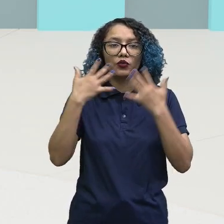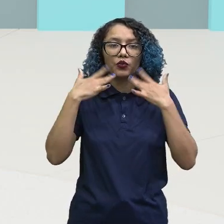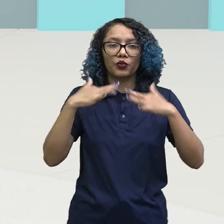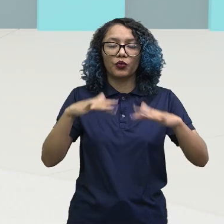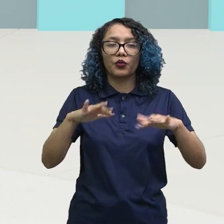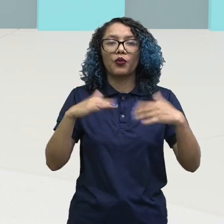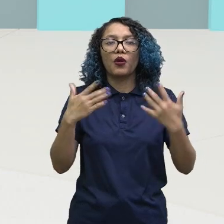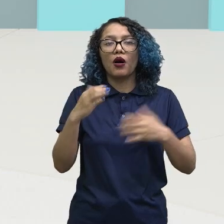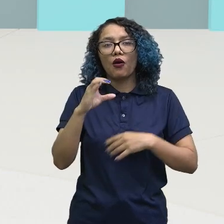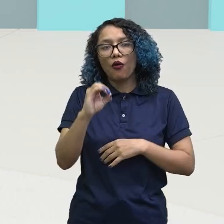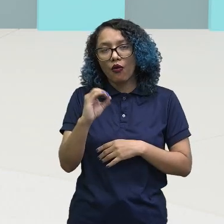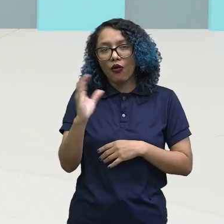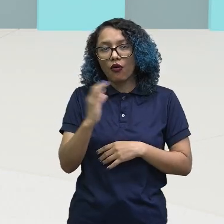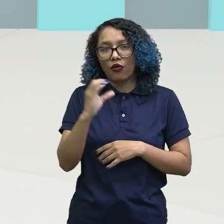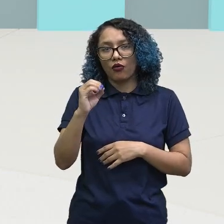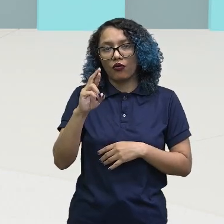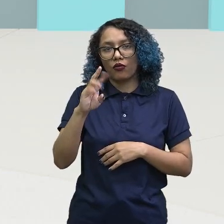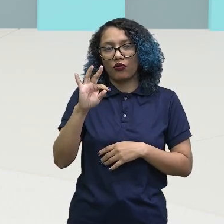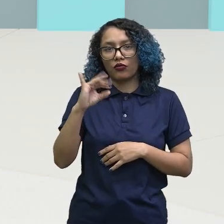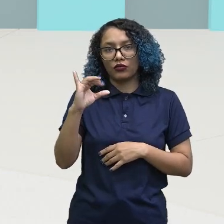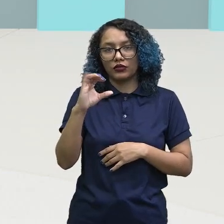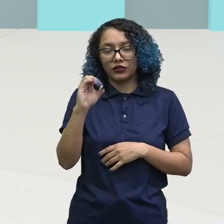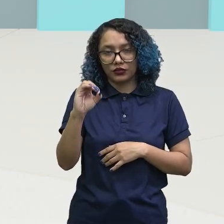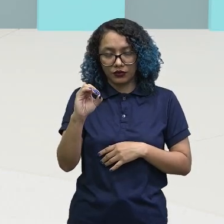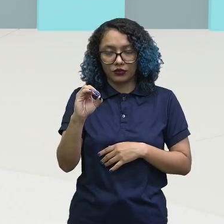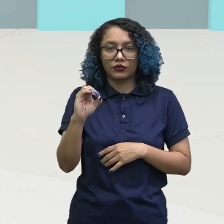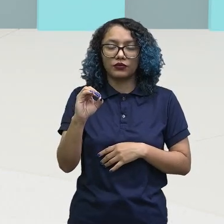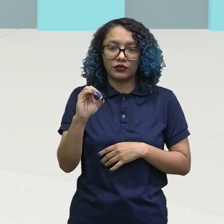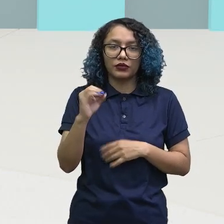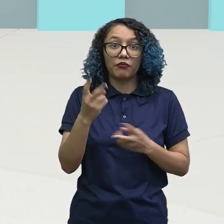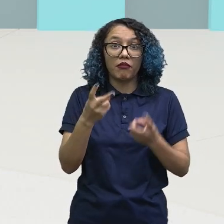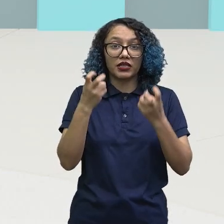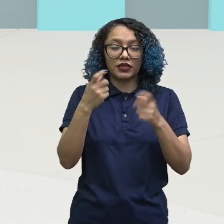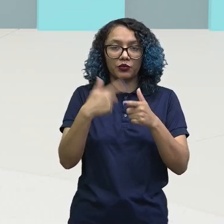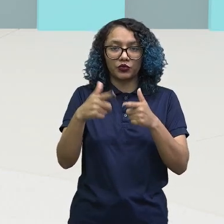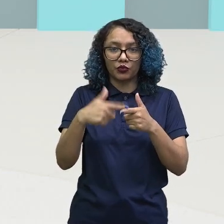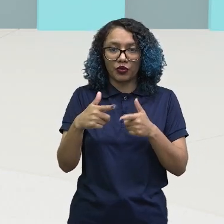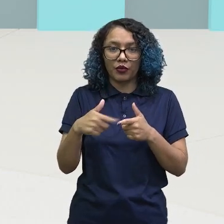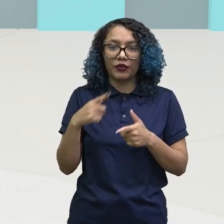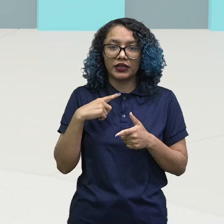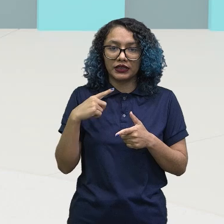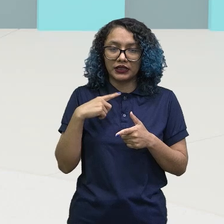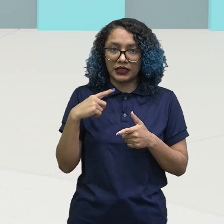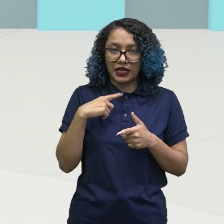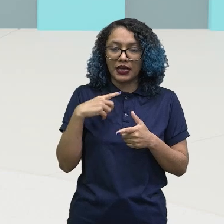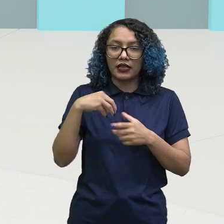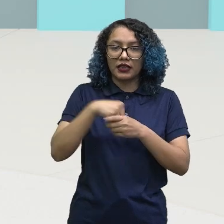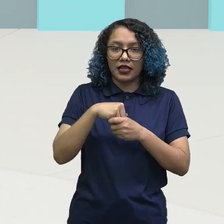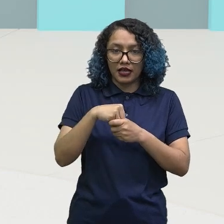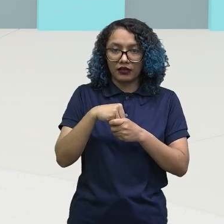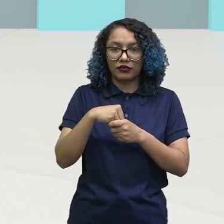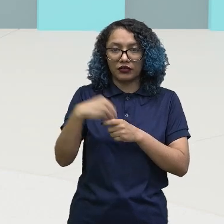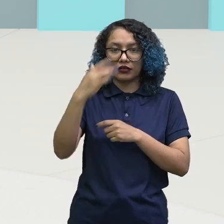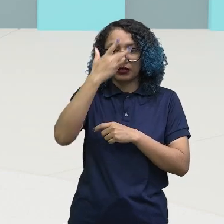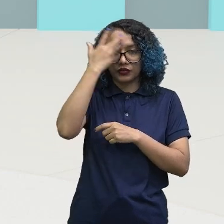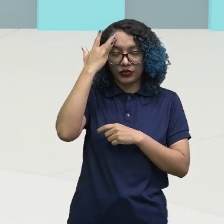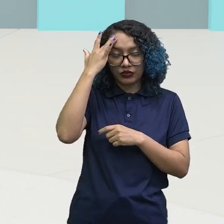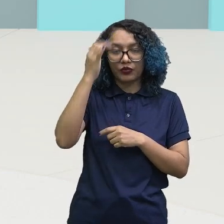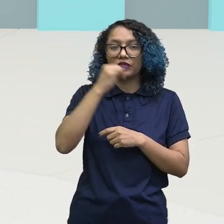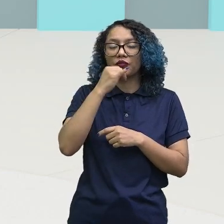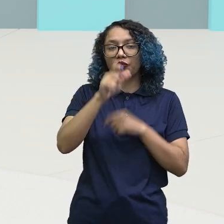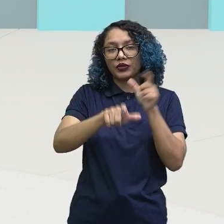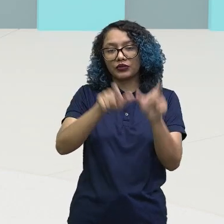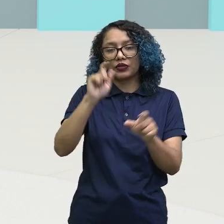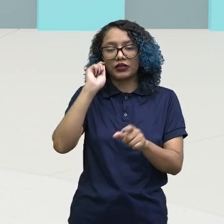Cortiço, porque ali a gente vai perceber exatamente esses problemas, sobretudo das pessoas que são consideradas negras, não